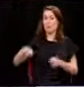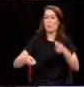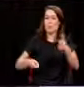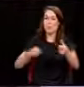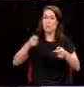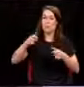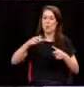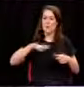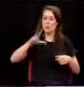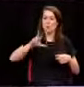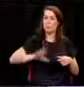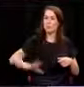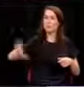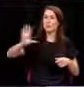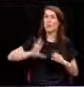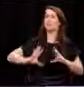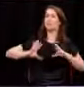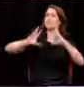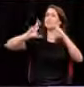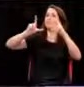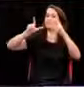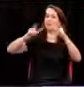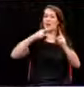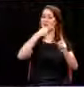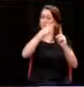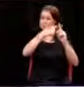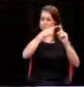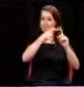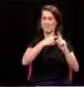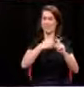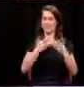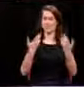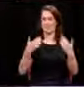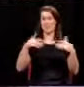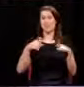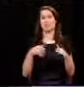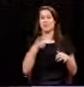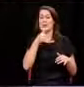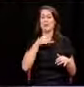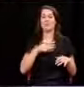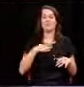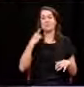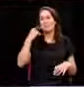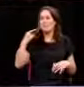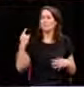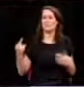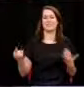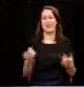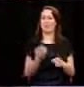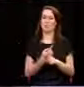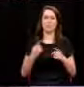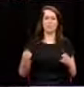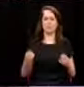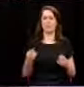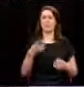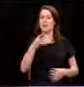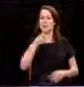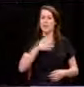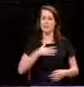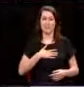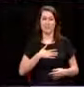positiva. Mas no Benfica, de forma mais especial, porque o Benfica é um clube com a dimensão que tem, é um clube